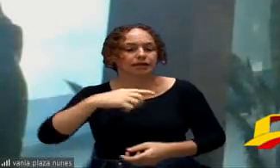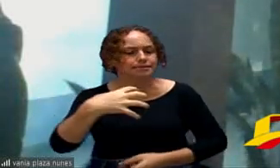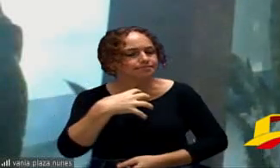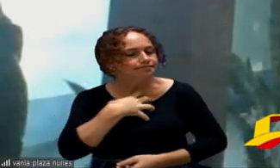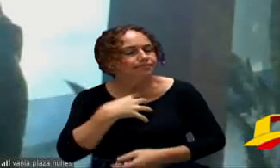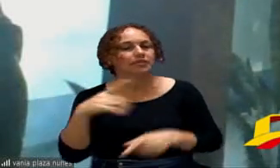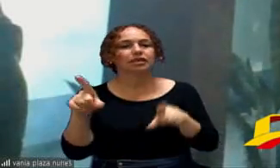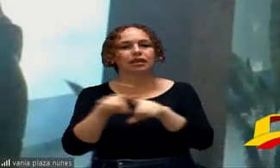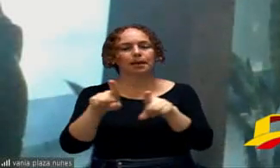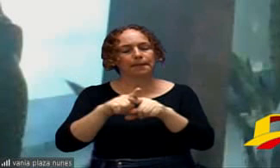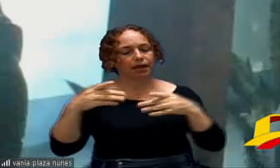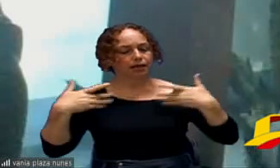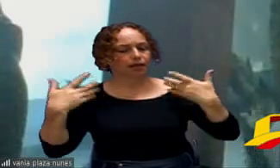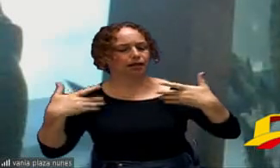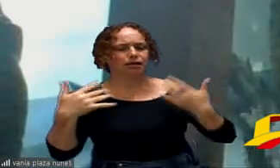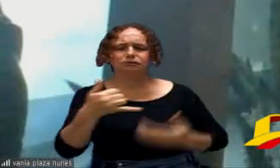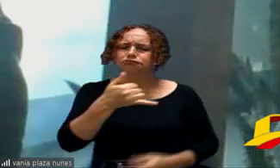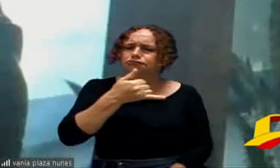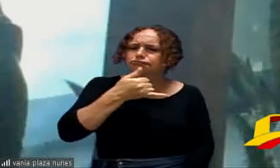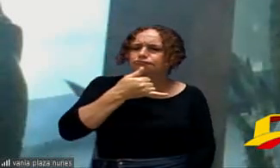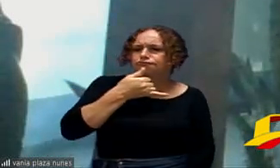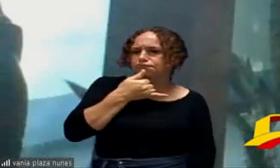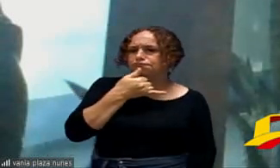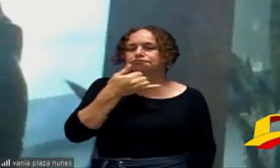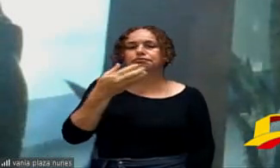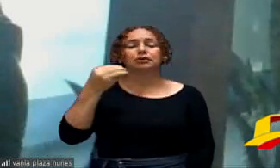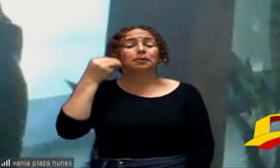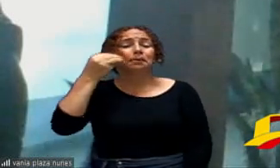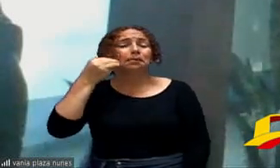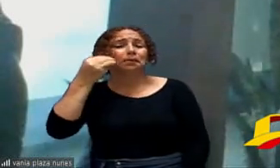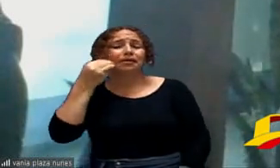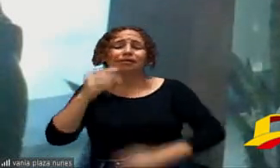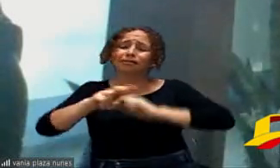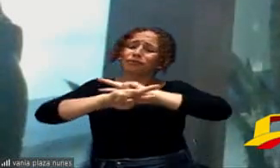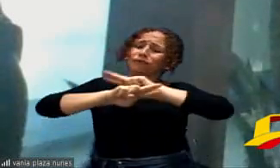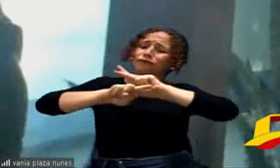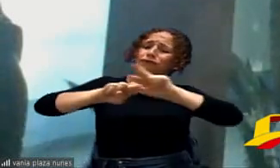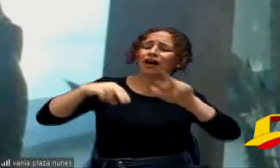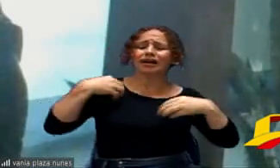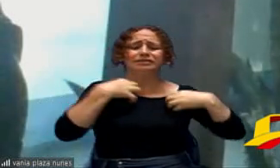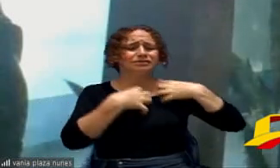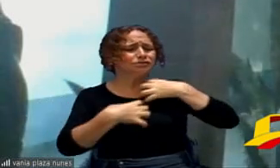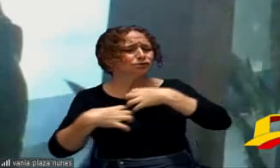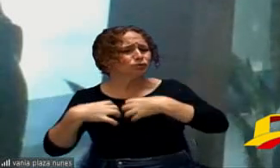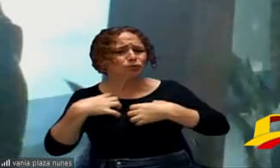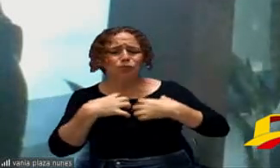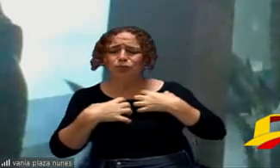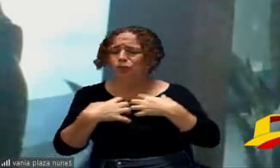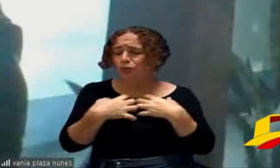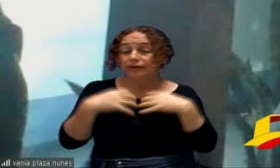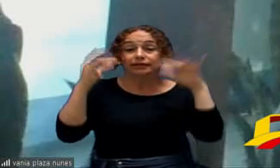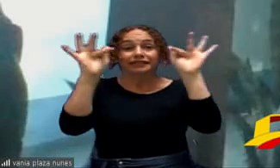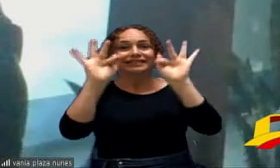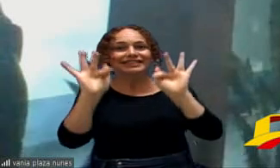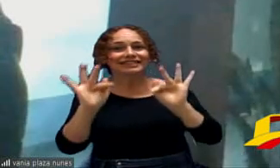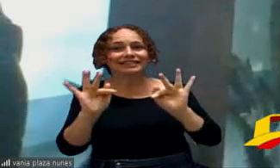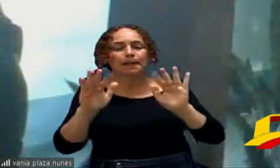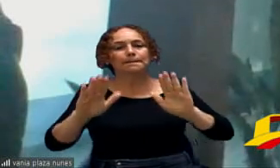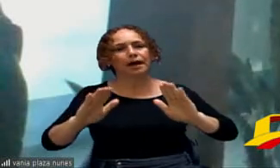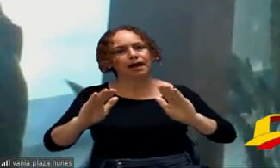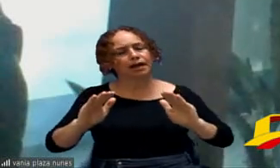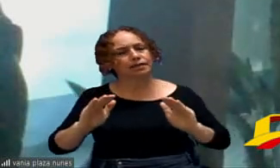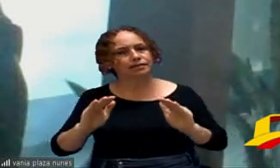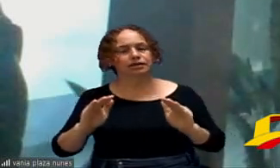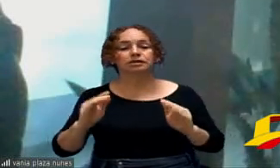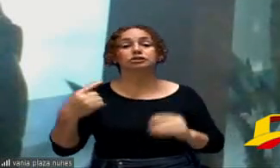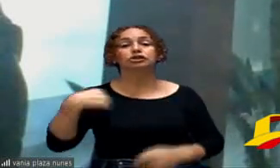negativos, alegria, tristeza, experienciar situações de angústia, situações de contentamento, mas, acima de tudo, nós